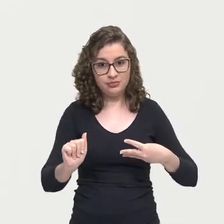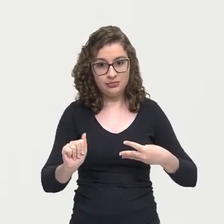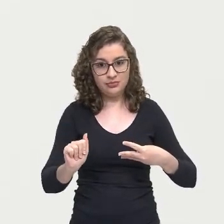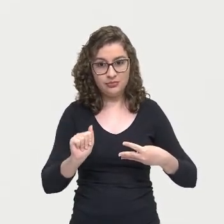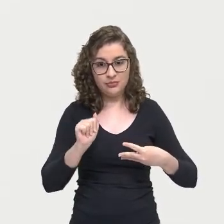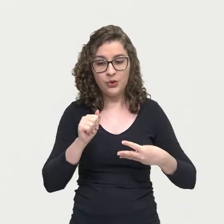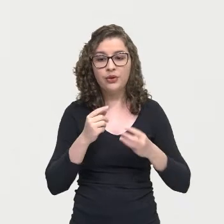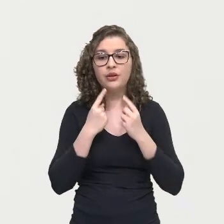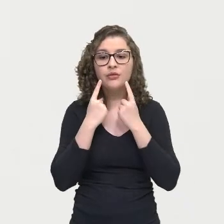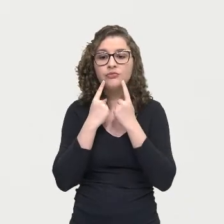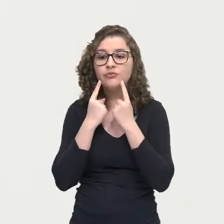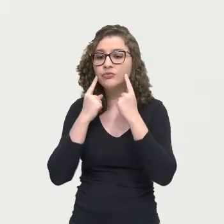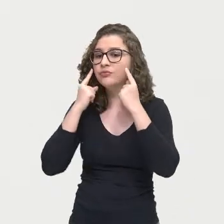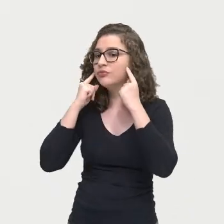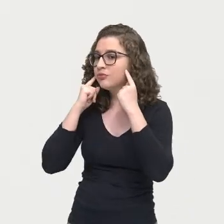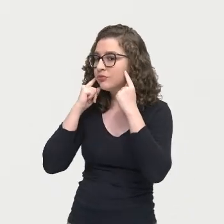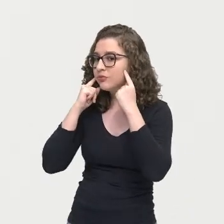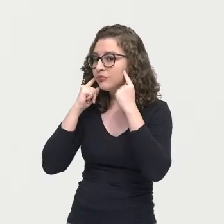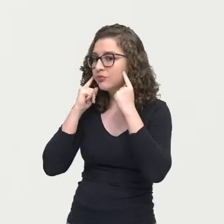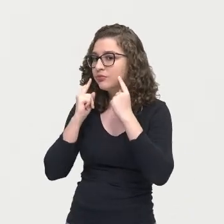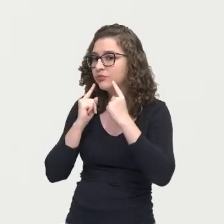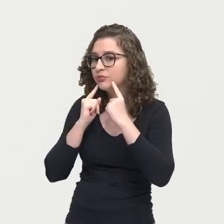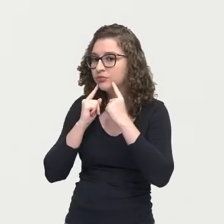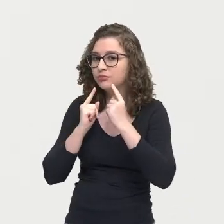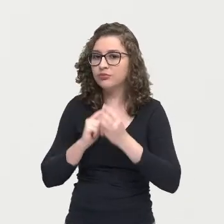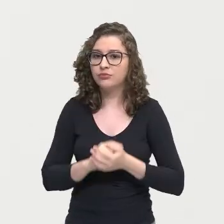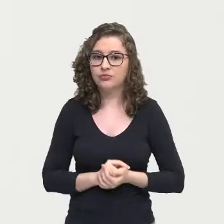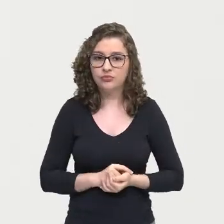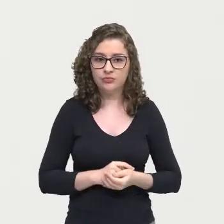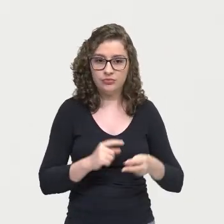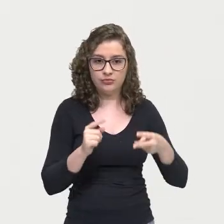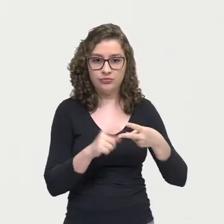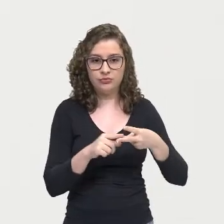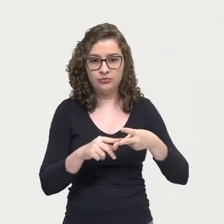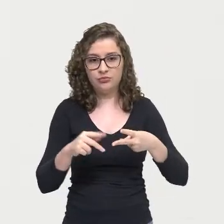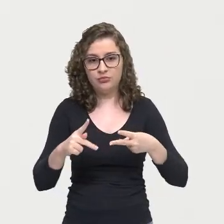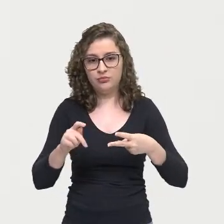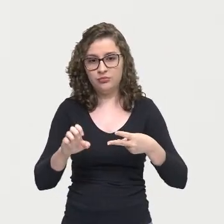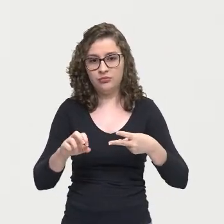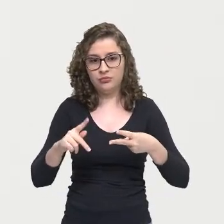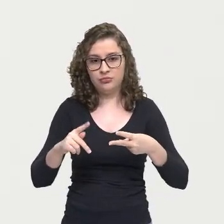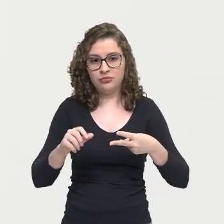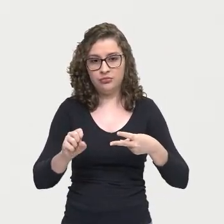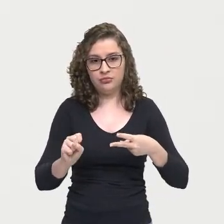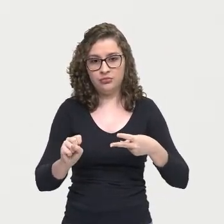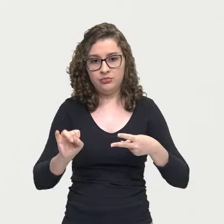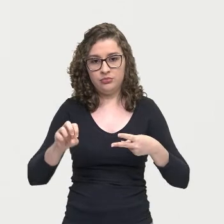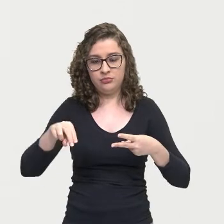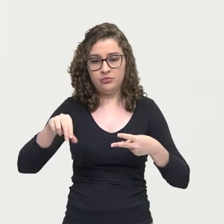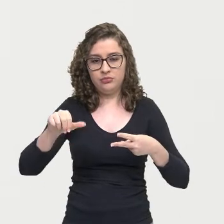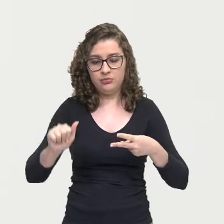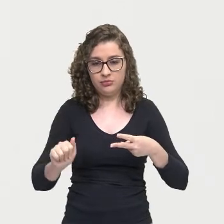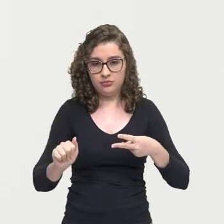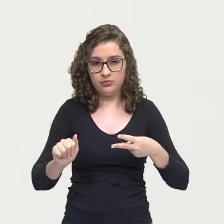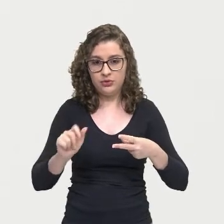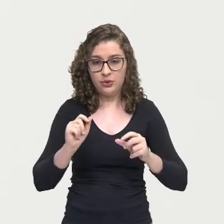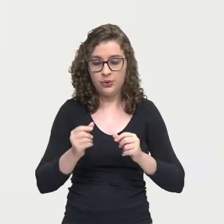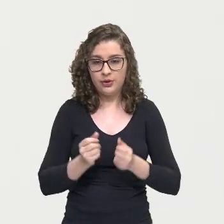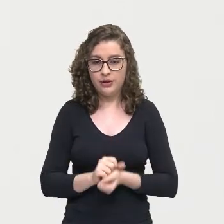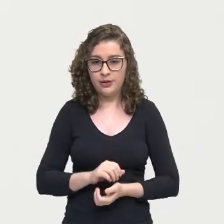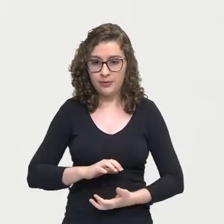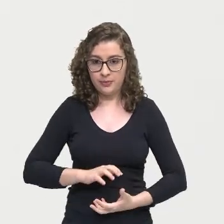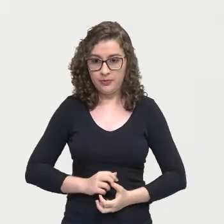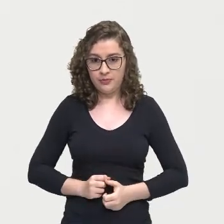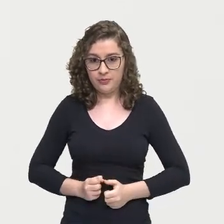Ela atua na cavidade bucal. Temos a pepsina, que é a quebra de proteínas, ela tá lá